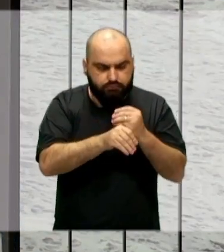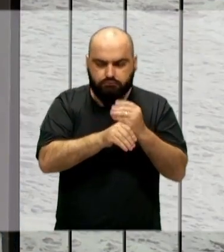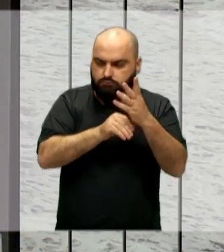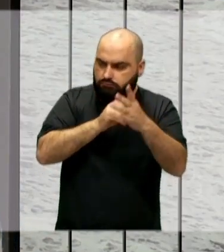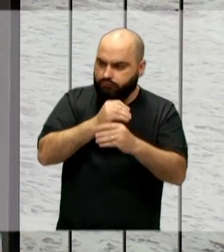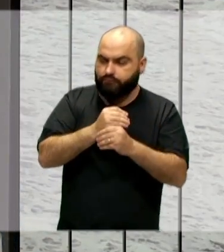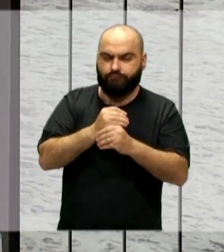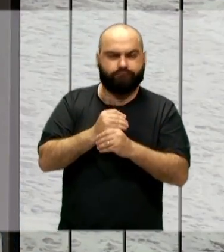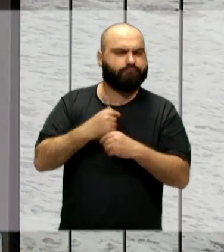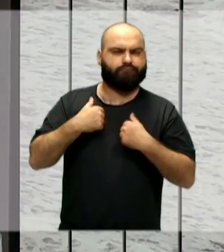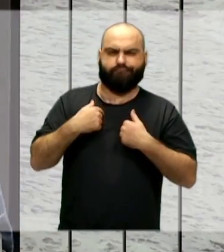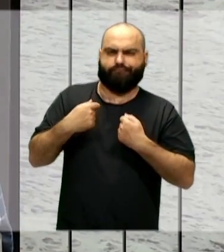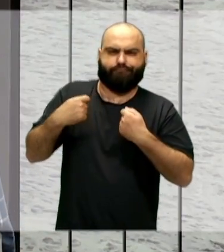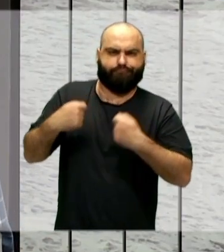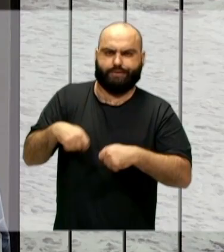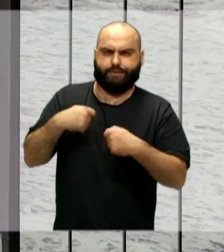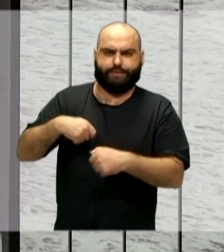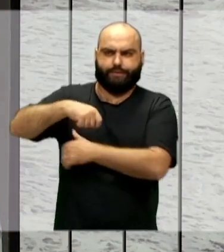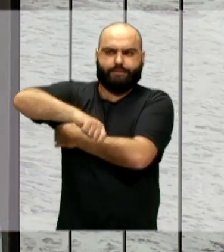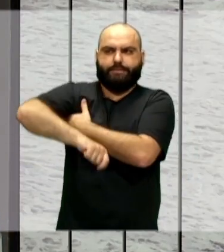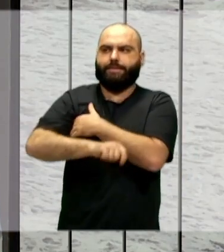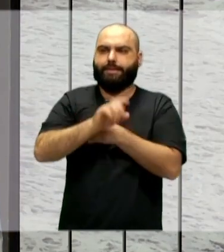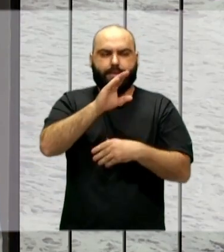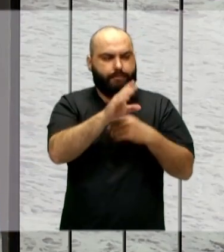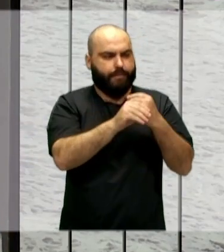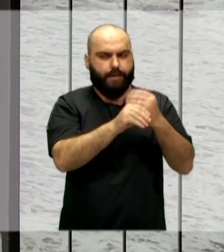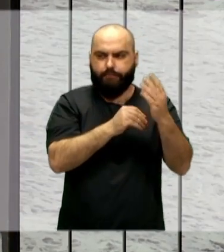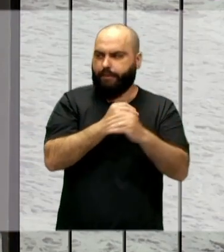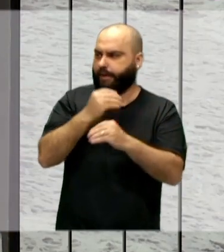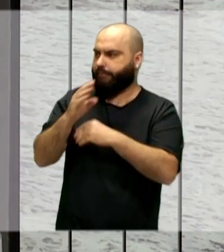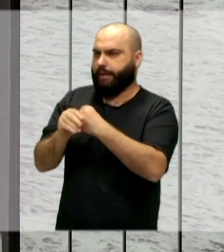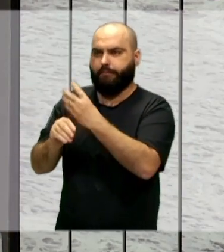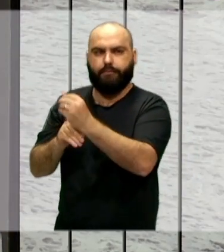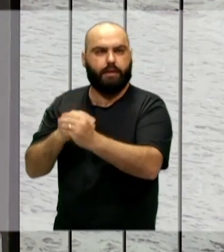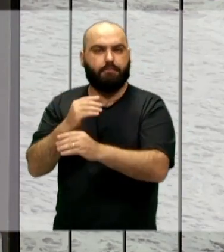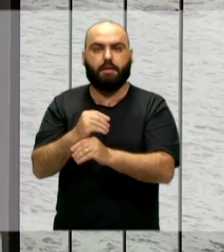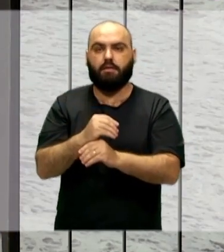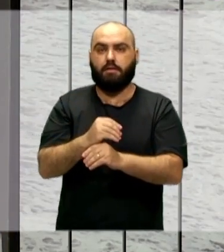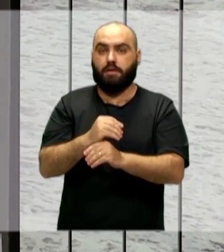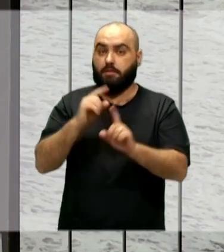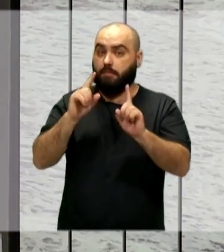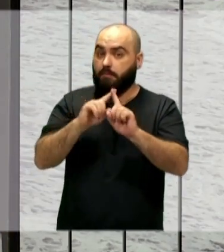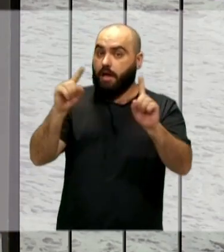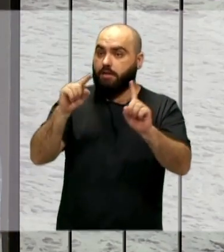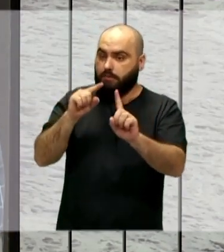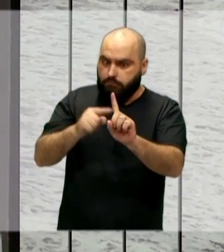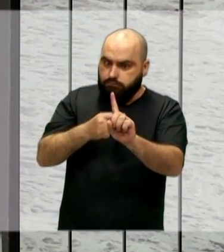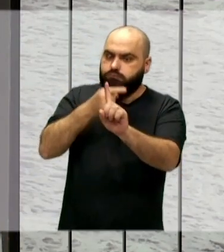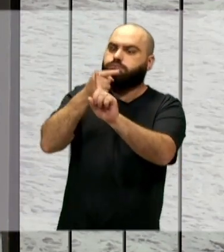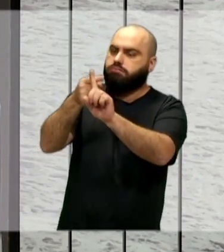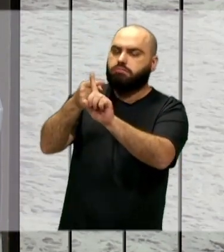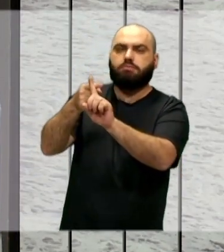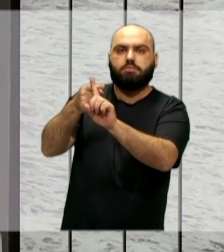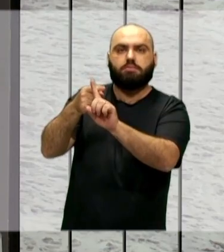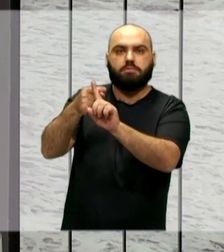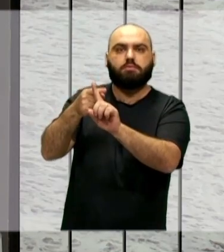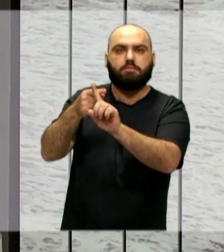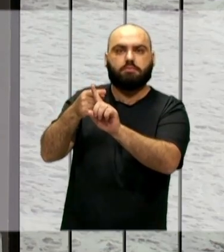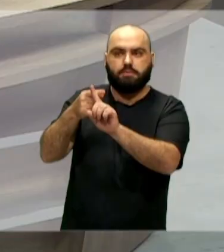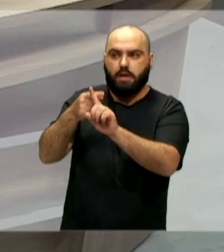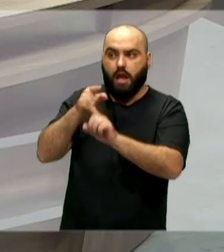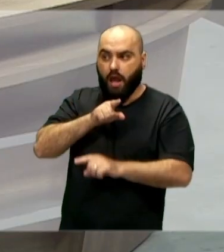precisamos rotular, não precisamos colocar em caixinhas, nessa situação, para a gente afirmar a existência, a gente acaba colocando em